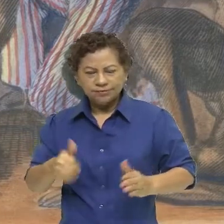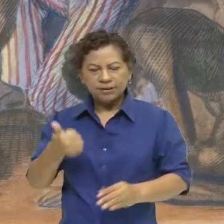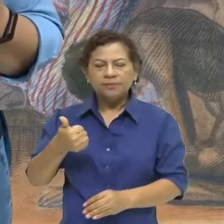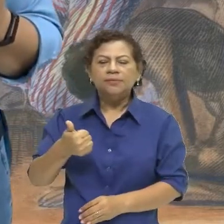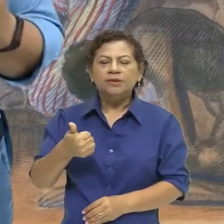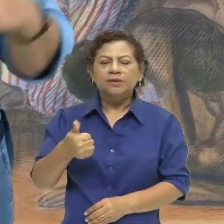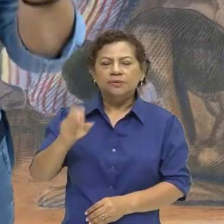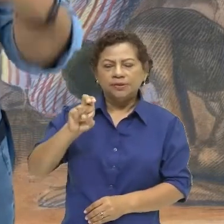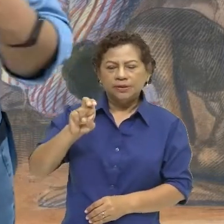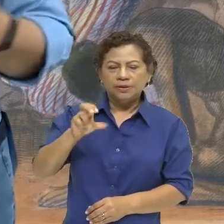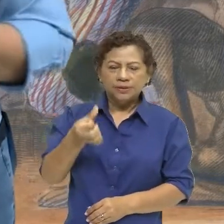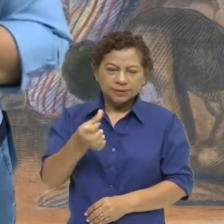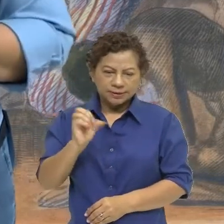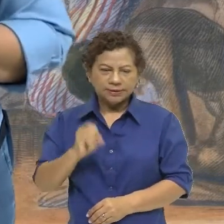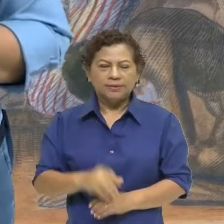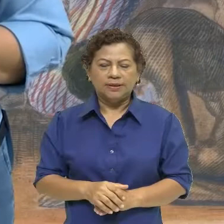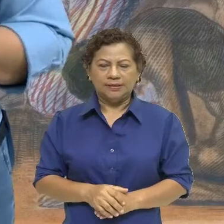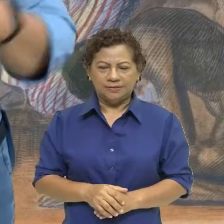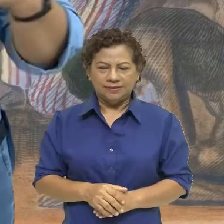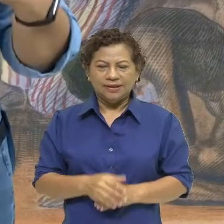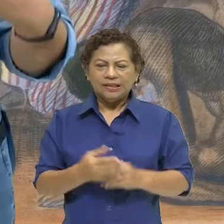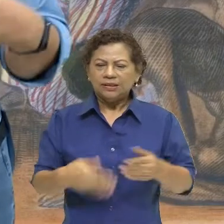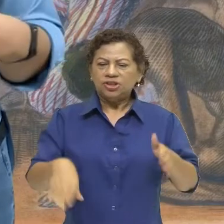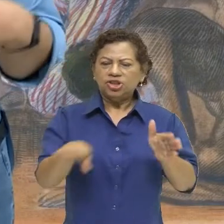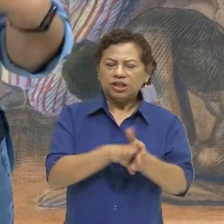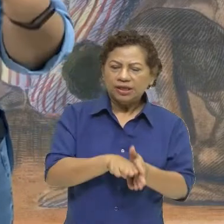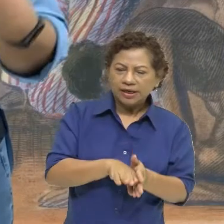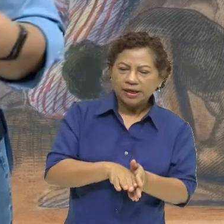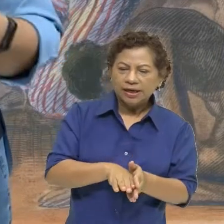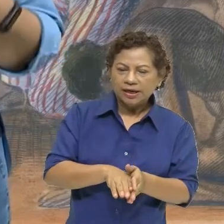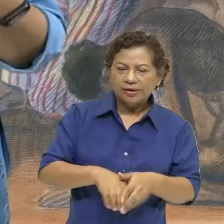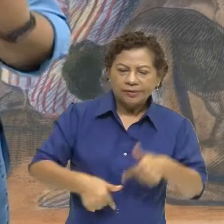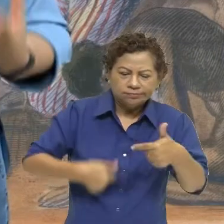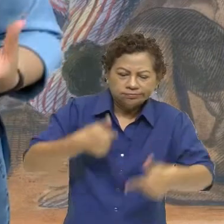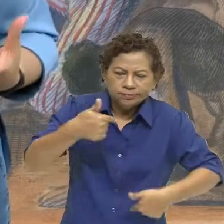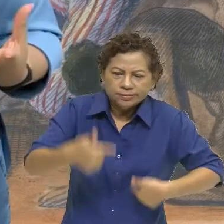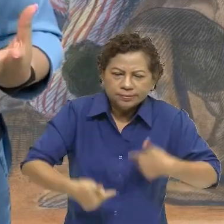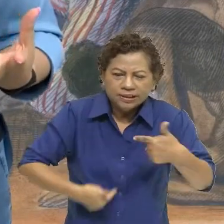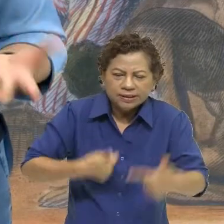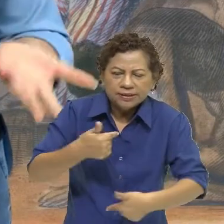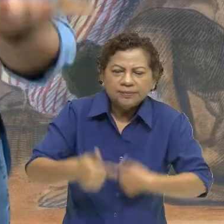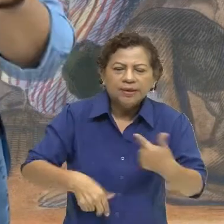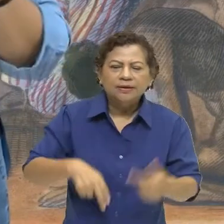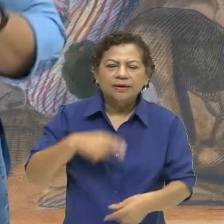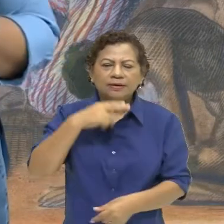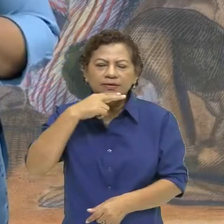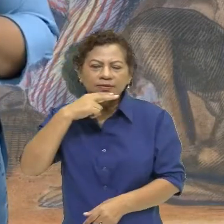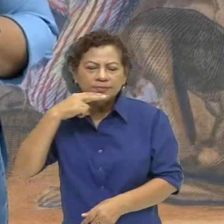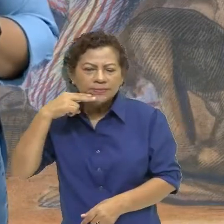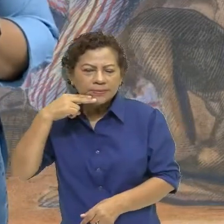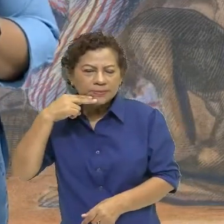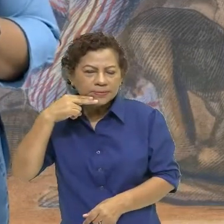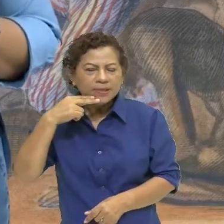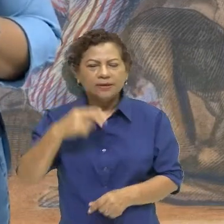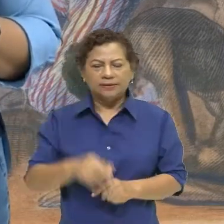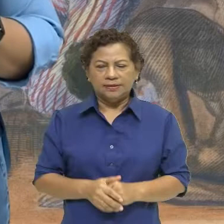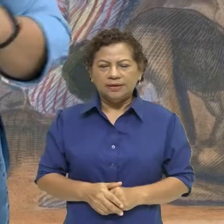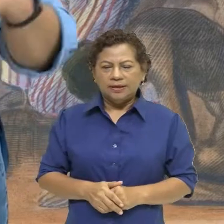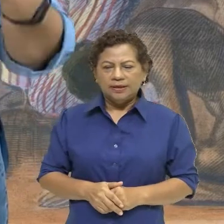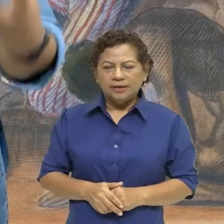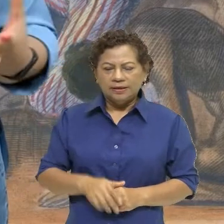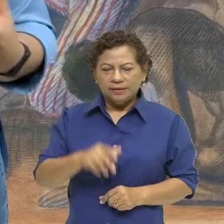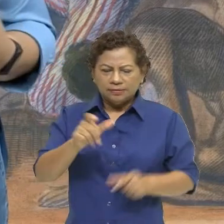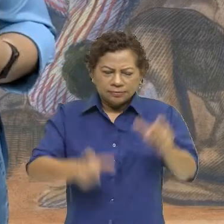e eles vieram principalmente para trabalhar nas lavouras de cana-de-açúcar. Esses africanos